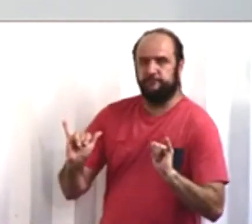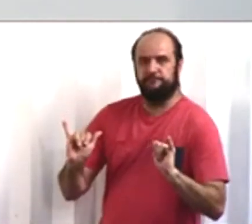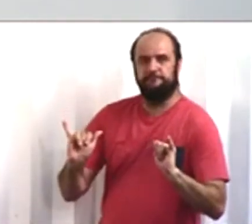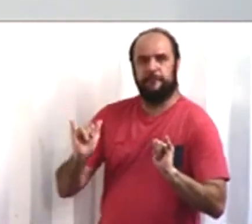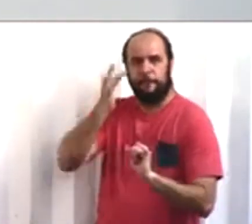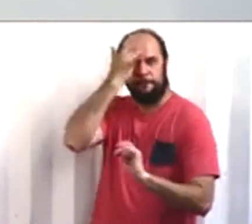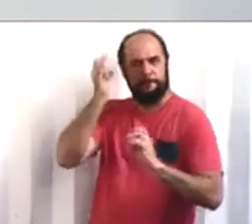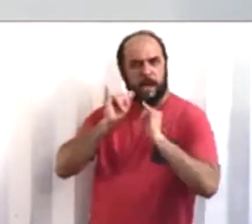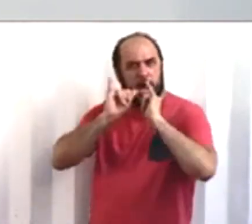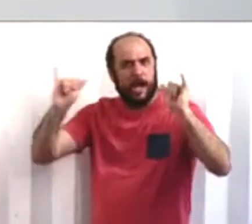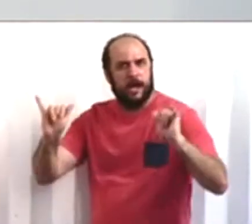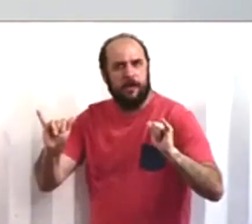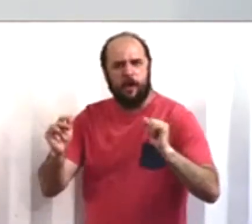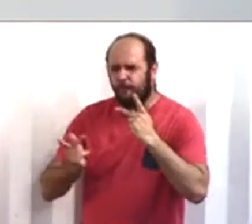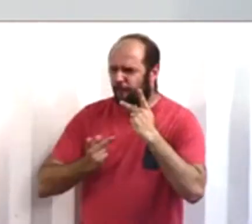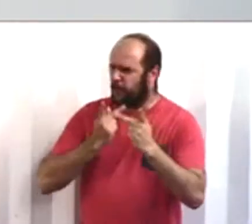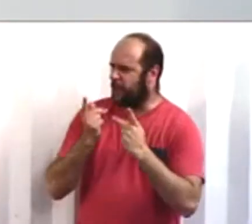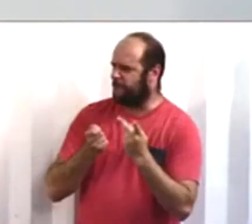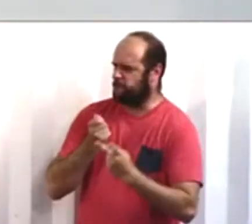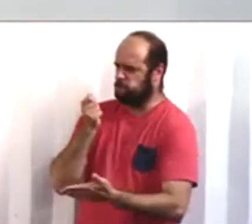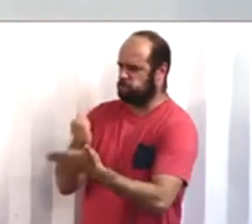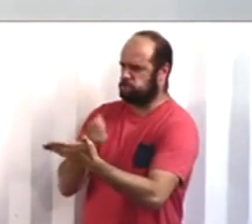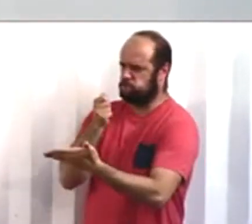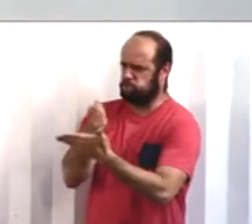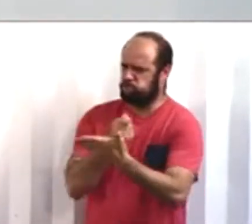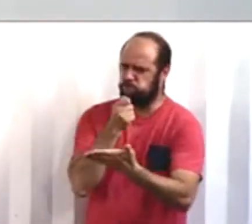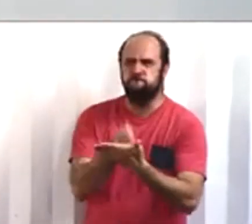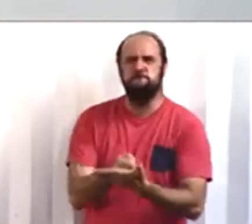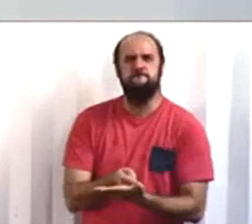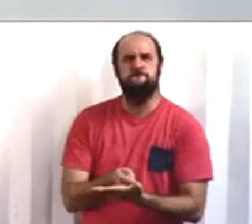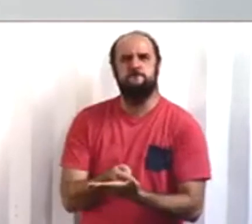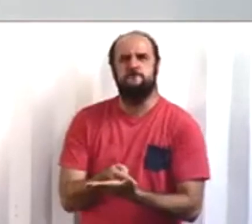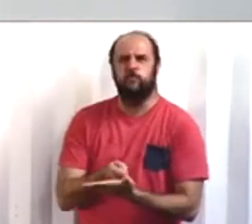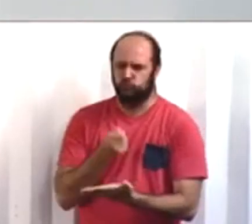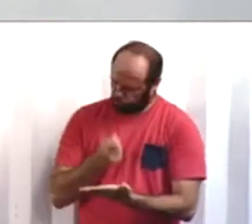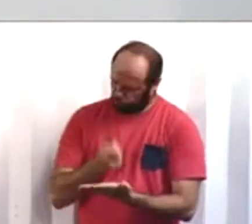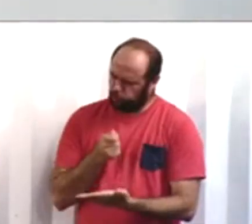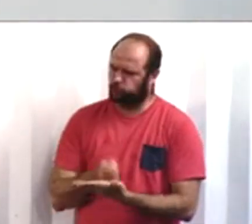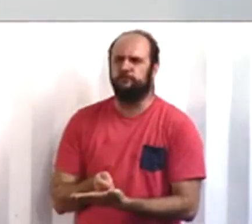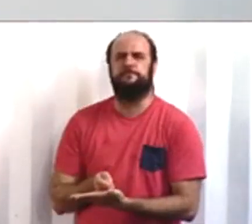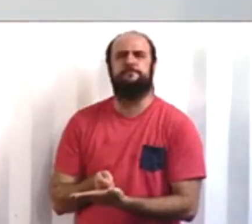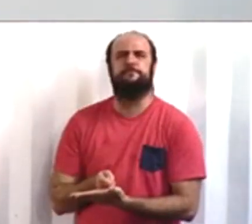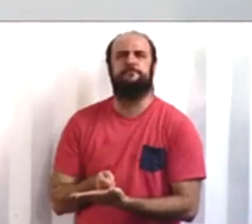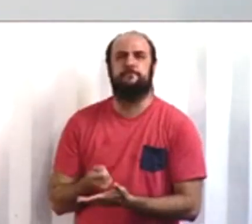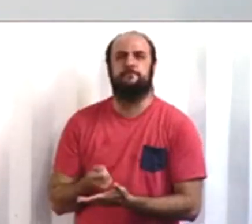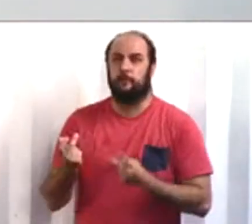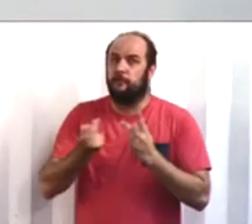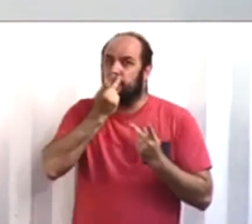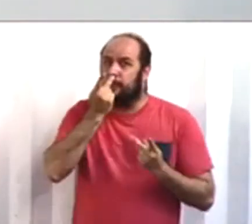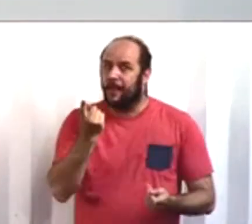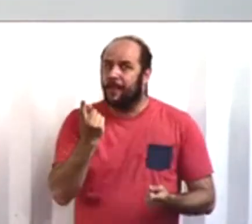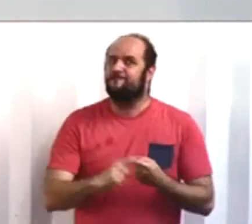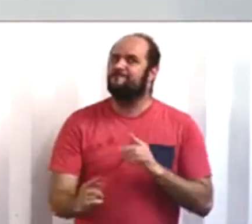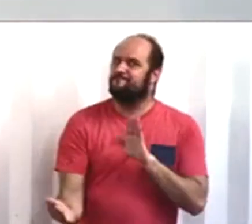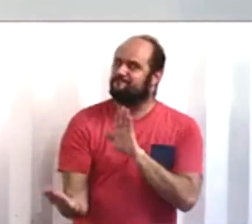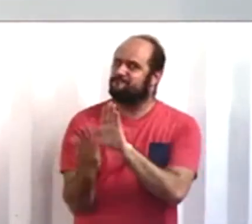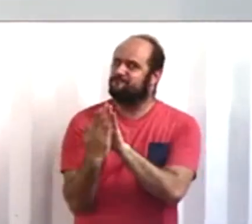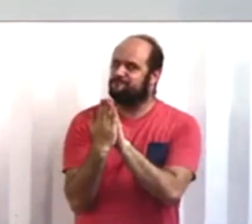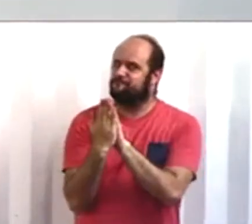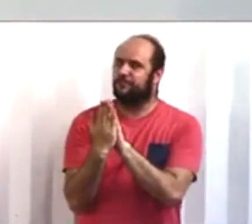vai falar coisas muito fortes, mas veja só, coisas muito duras. Ele vai falar sobre